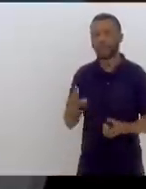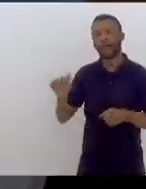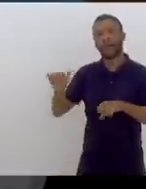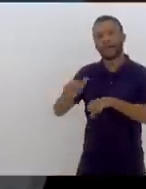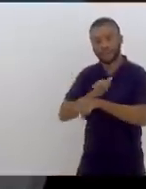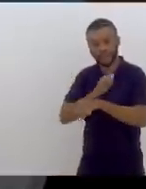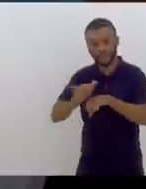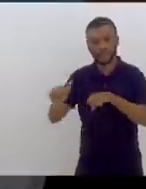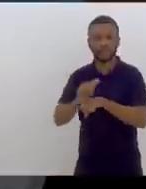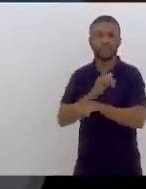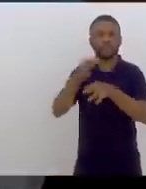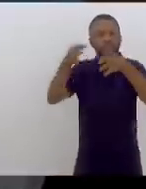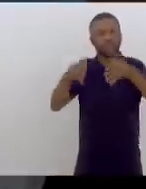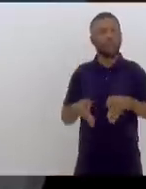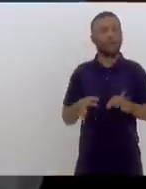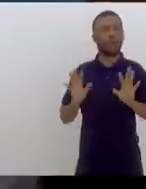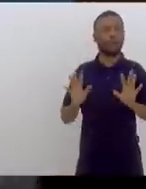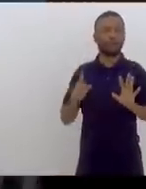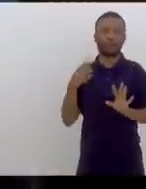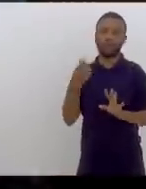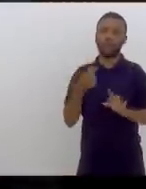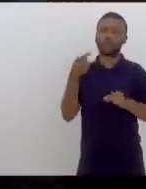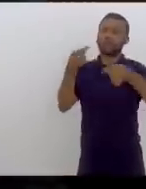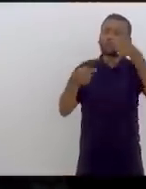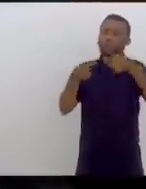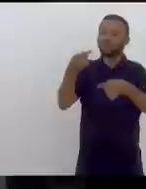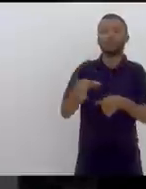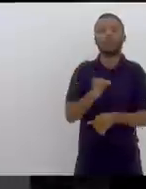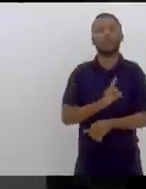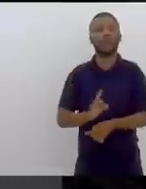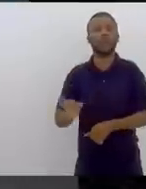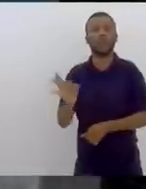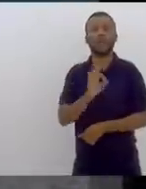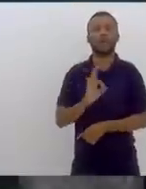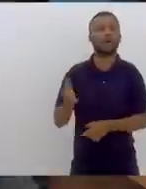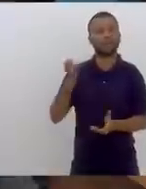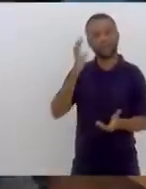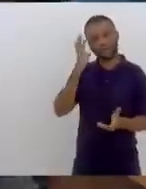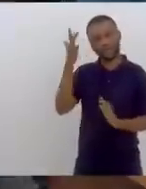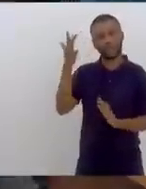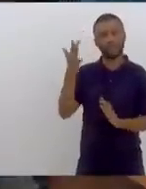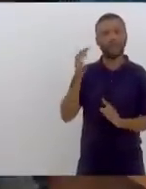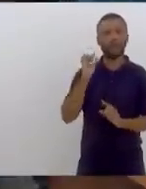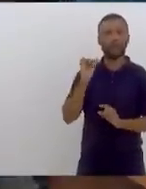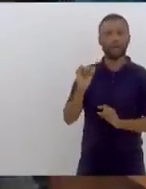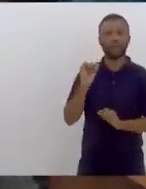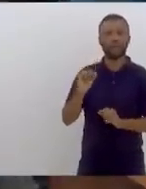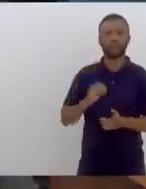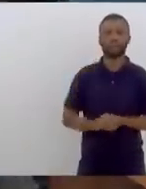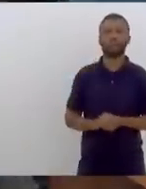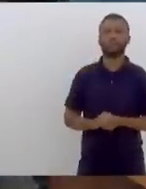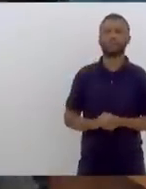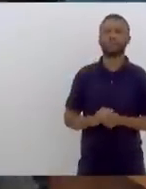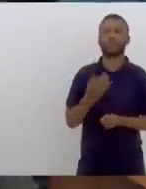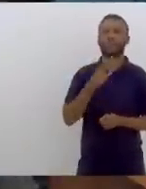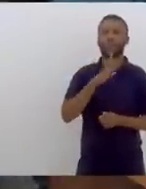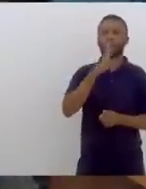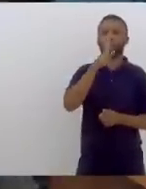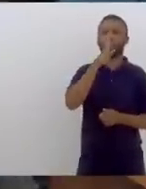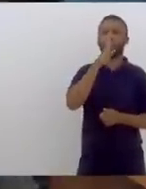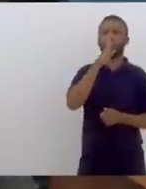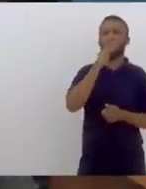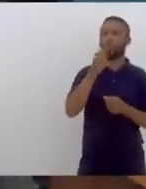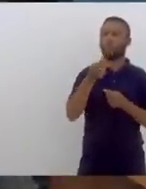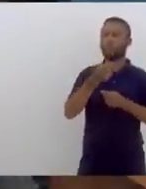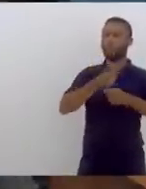senhores para que a gente não discuta essa situação é o silêncio administrativo